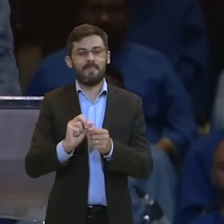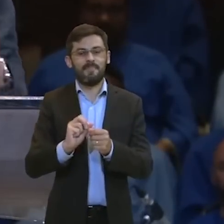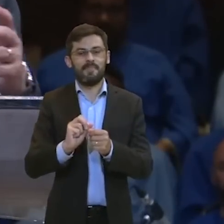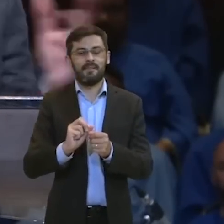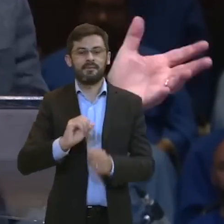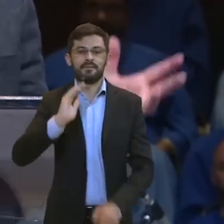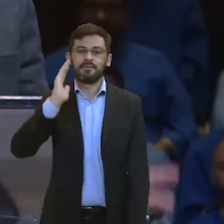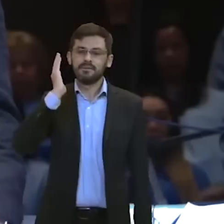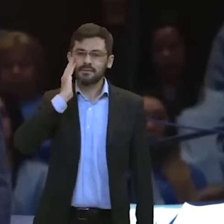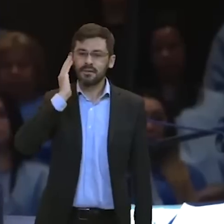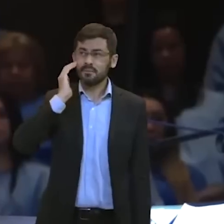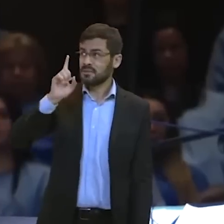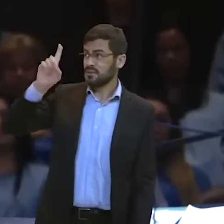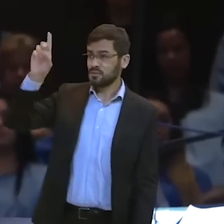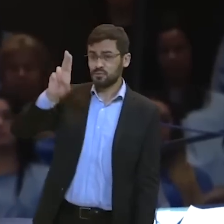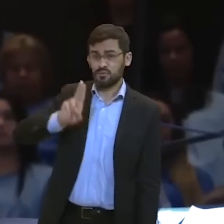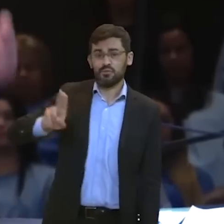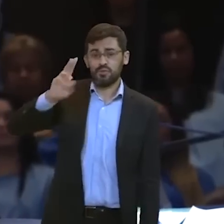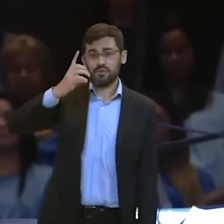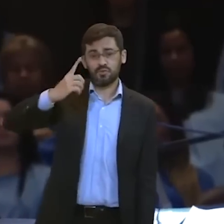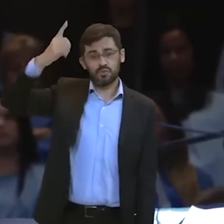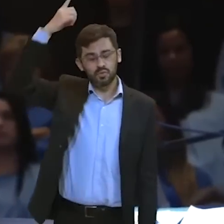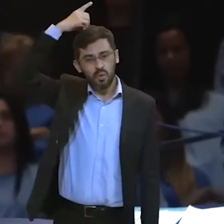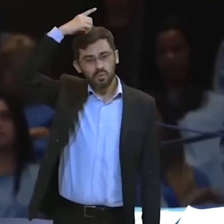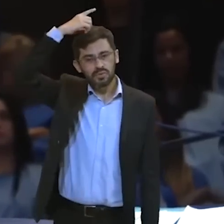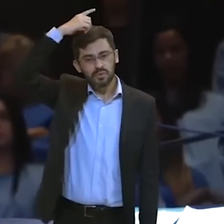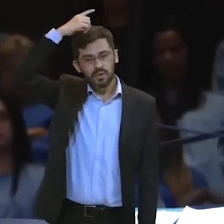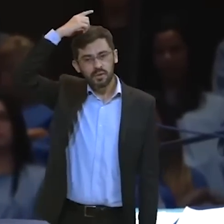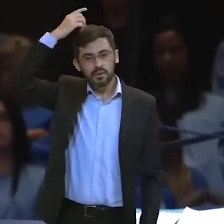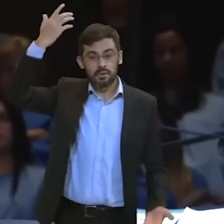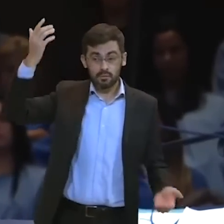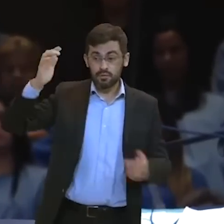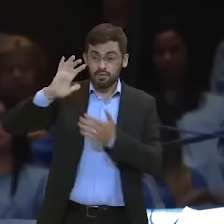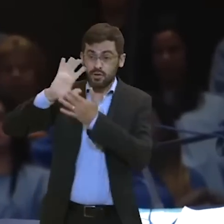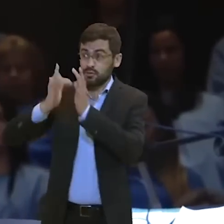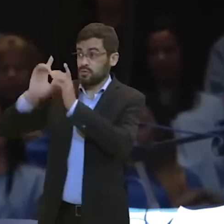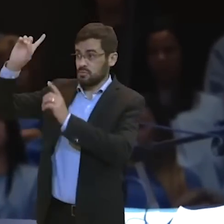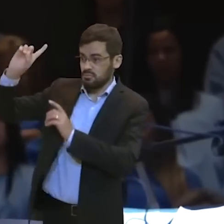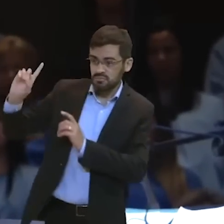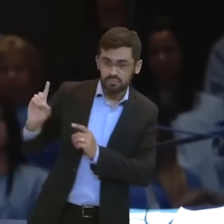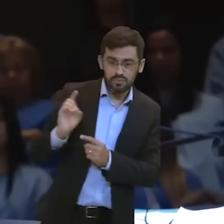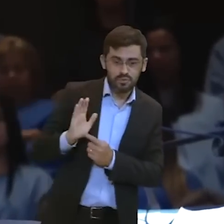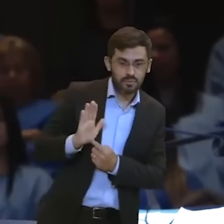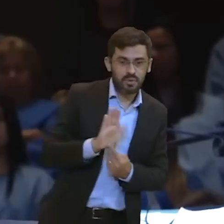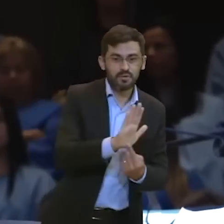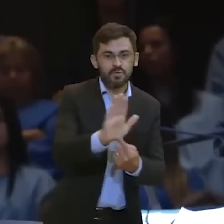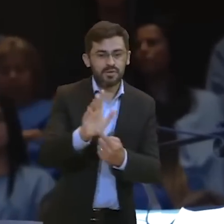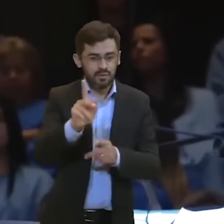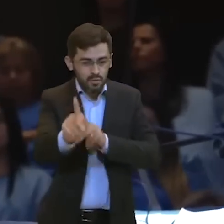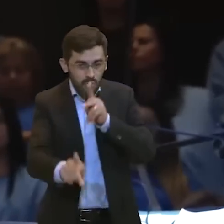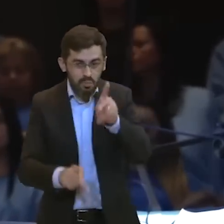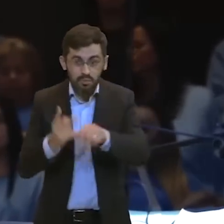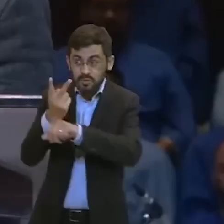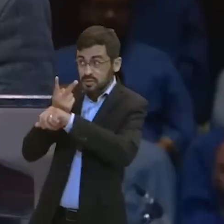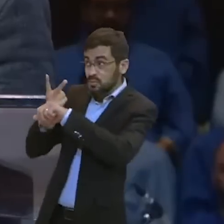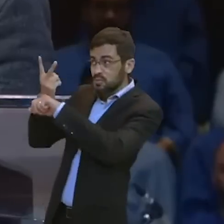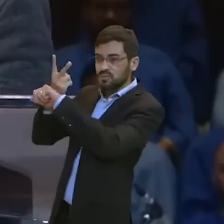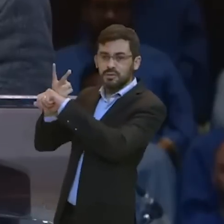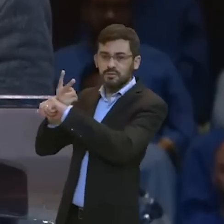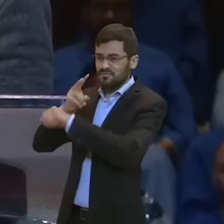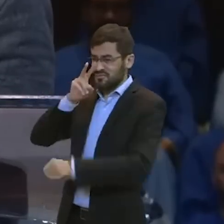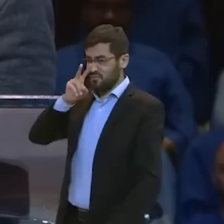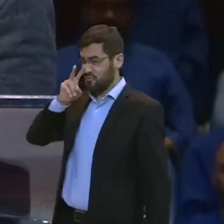Sabe, Deus usa os dons. Não somente Jesus se manifesta no meio de um povo que está buscando